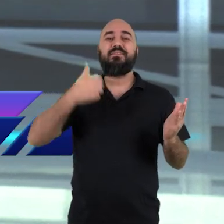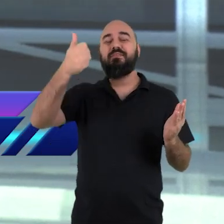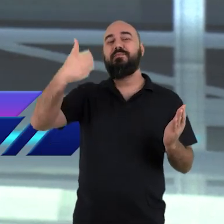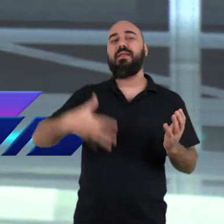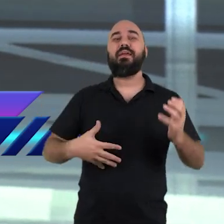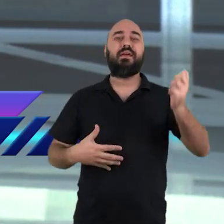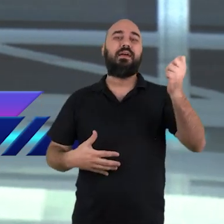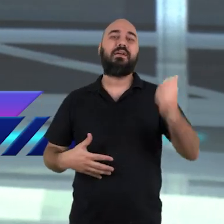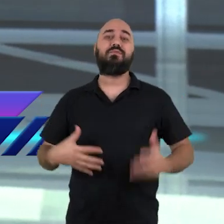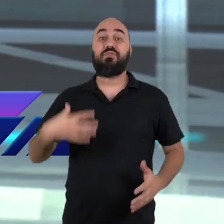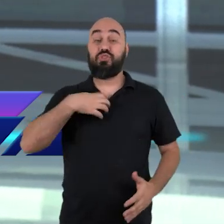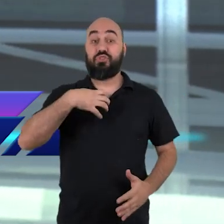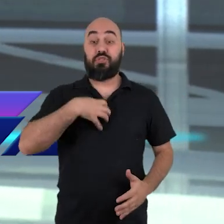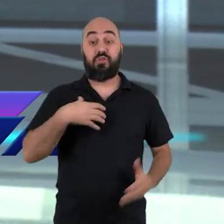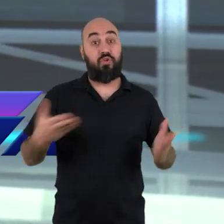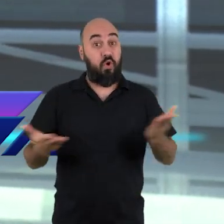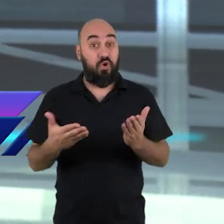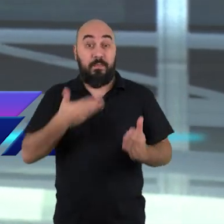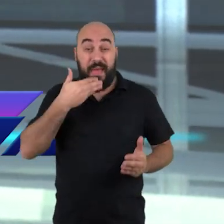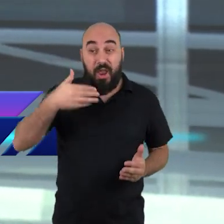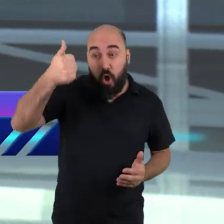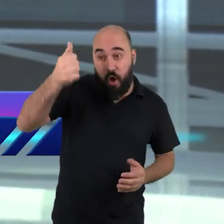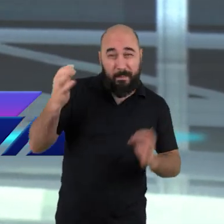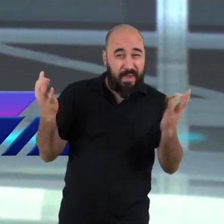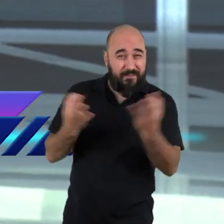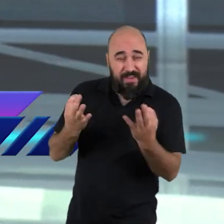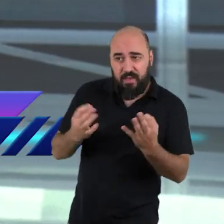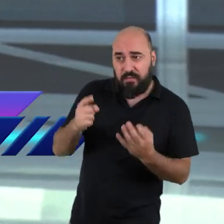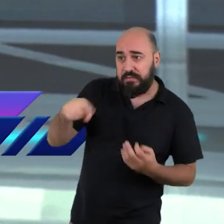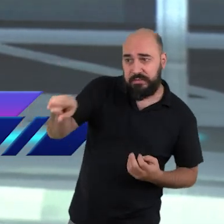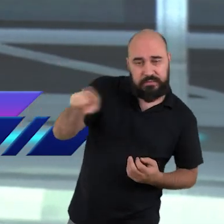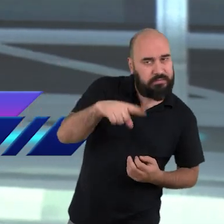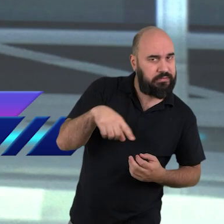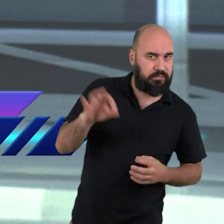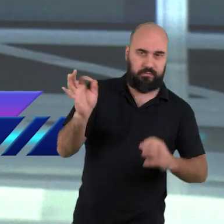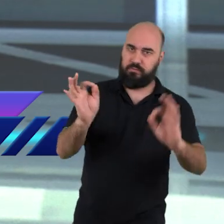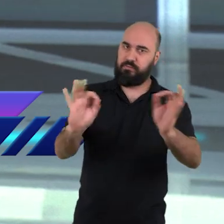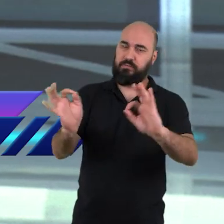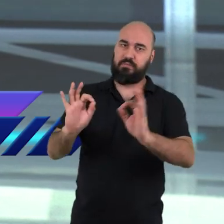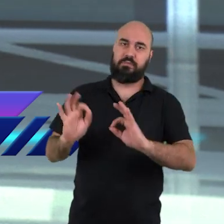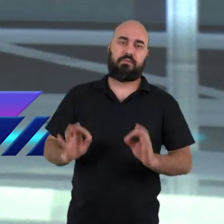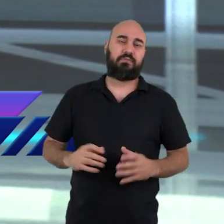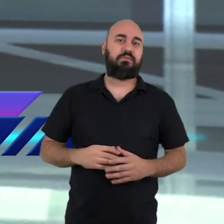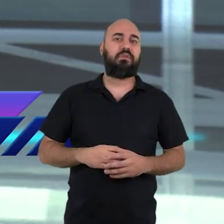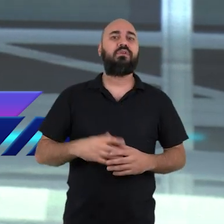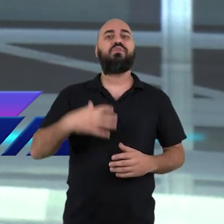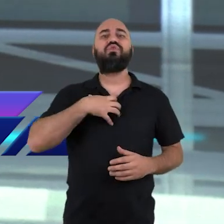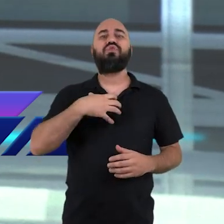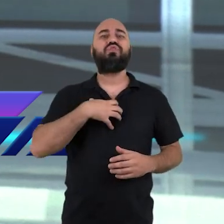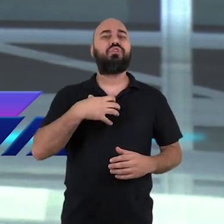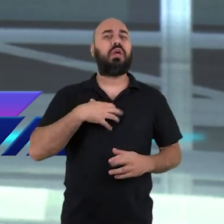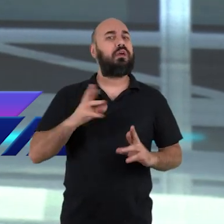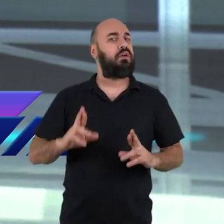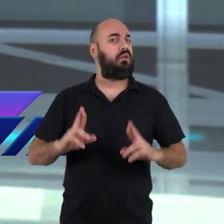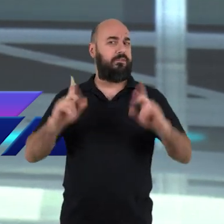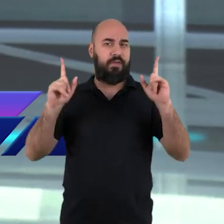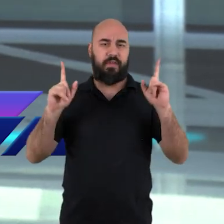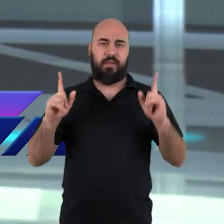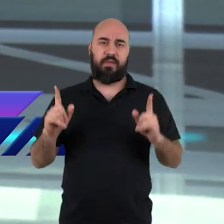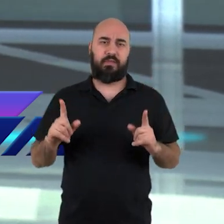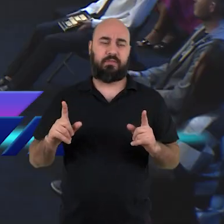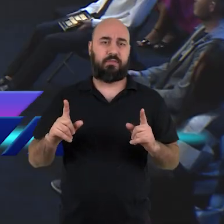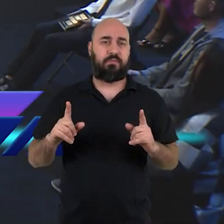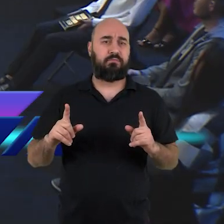situações hoje não são as melhores, não são as ideais, não são da forma como nós gostaríamos que